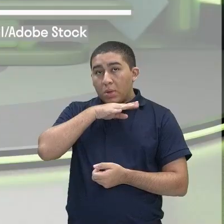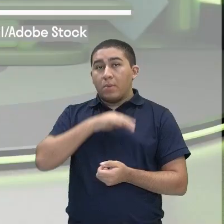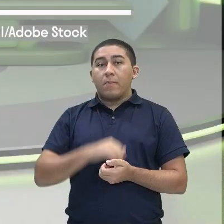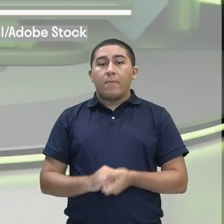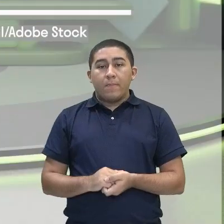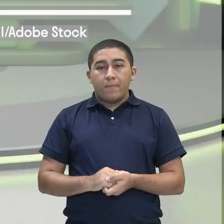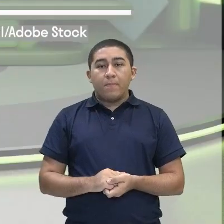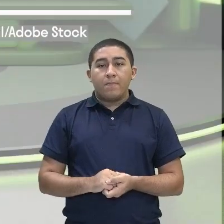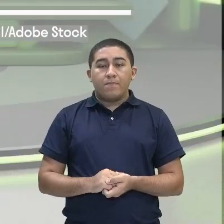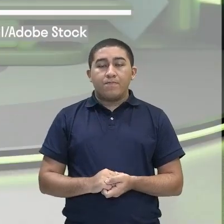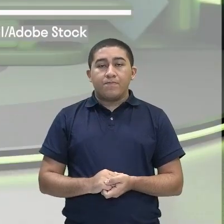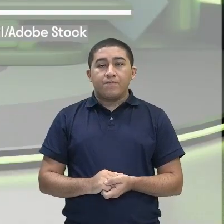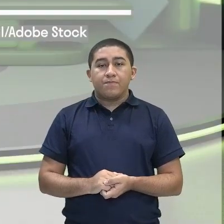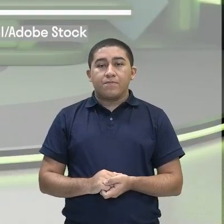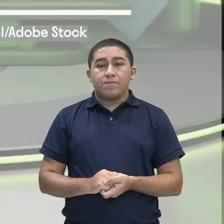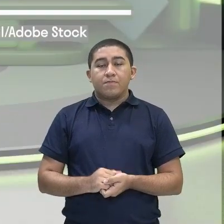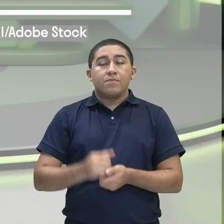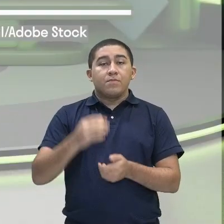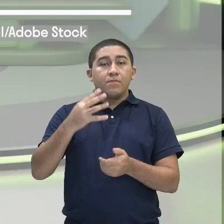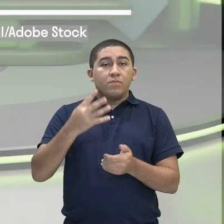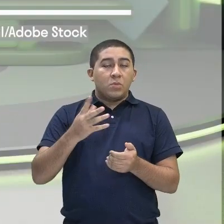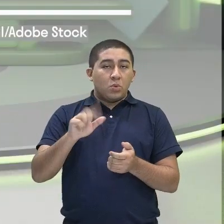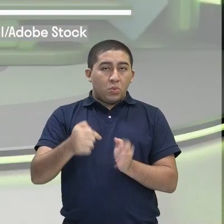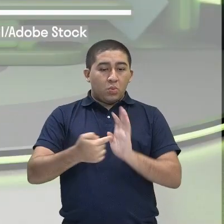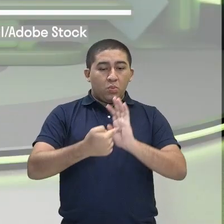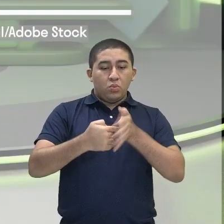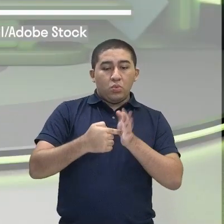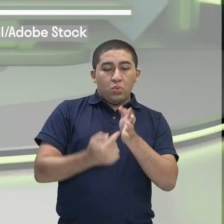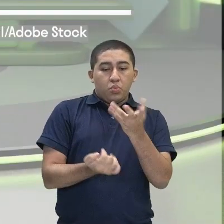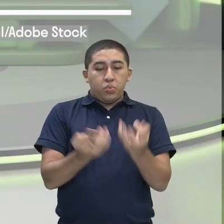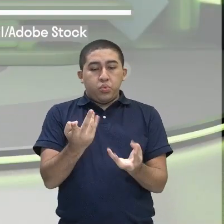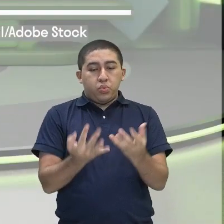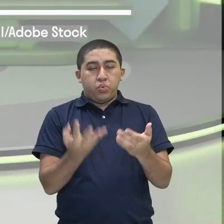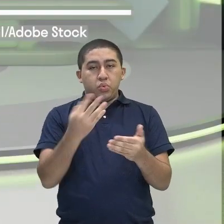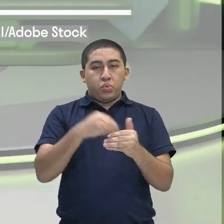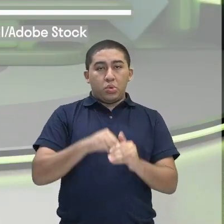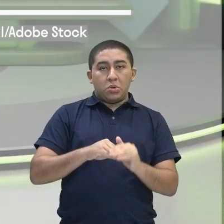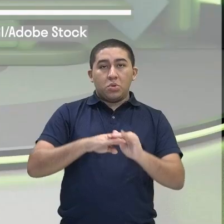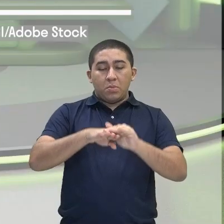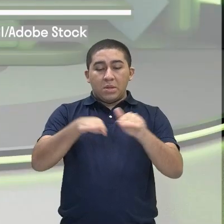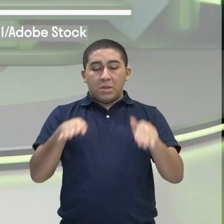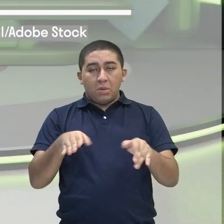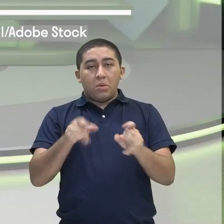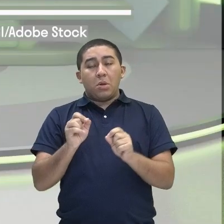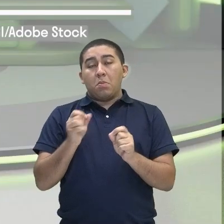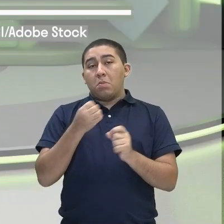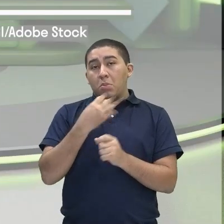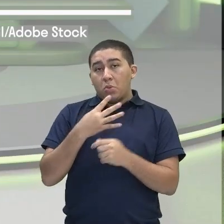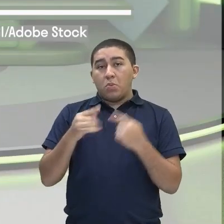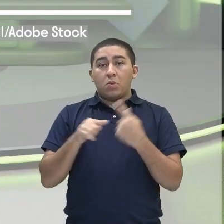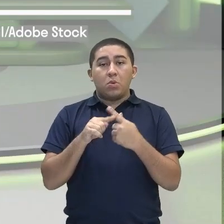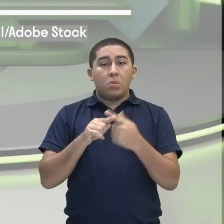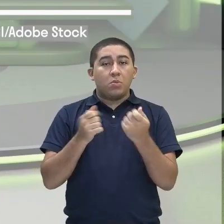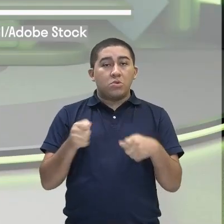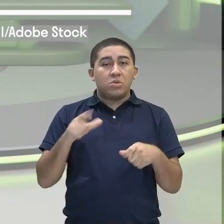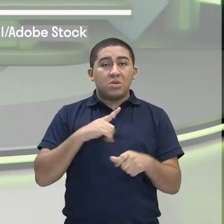combustão interna trouxe grandes benefícios para a humanidade, pois possibilitou o avanço dos transportes, facilitando a